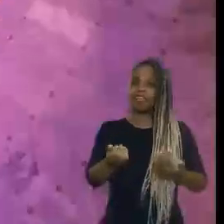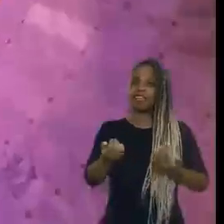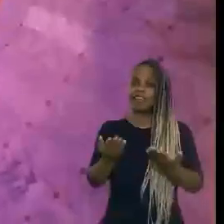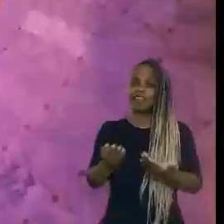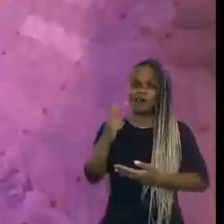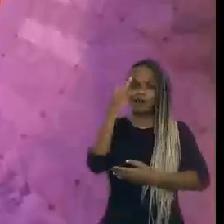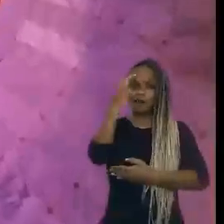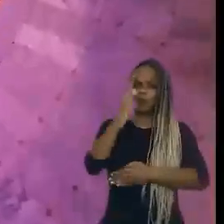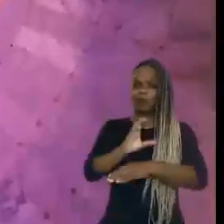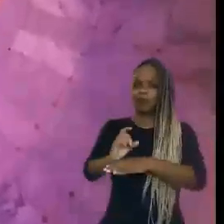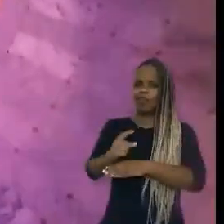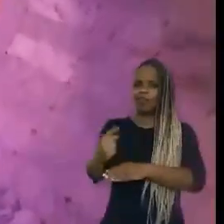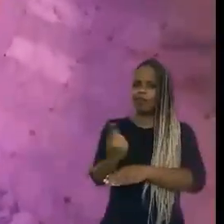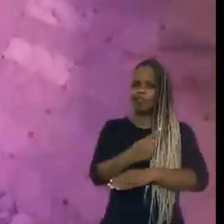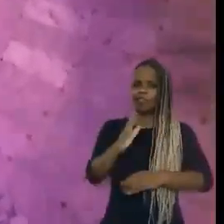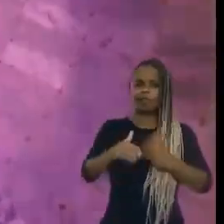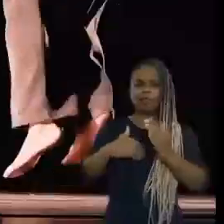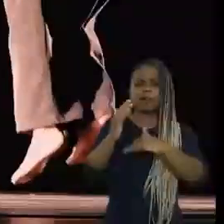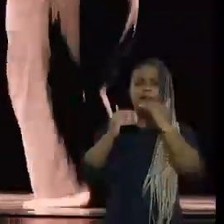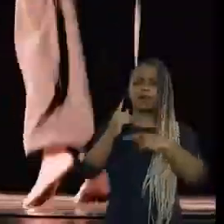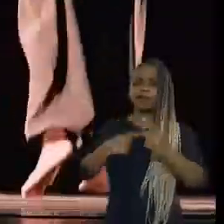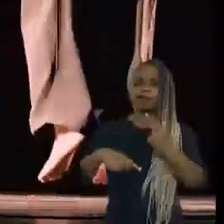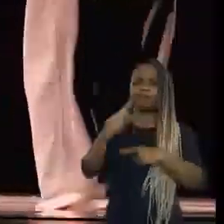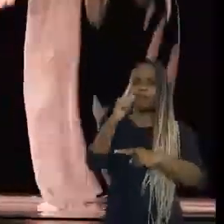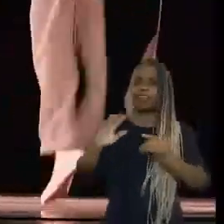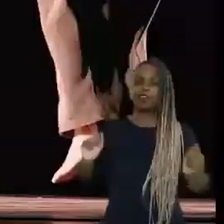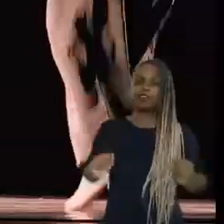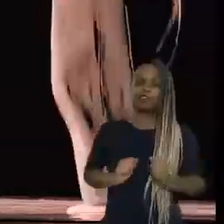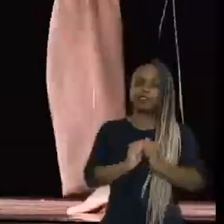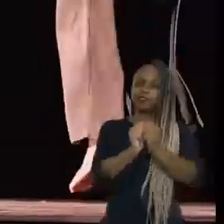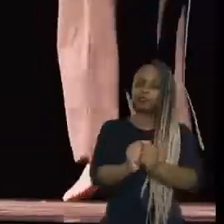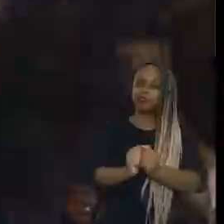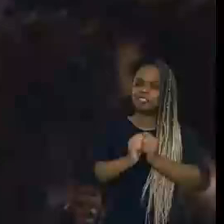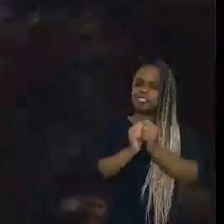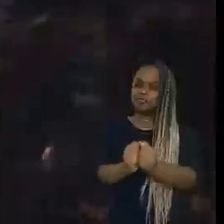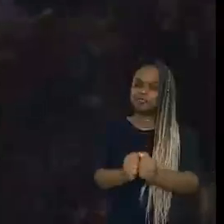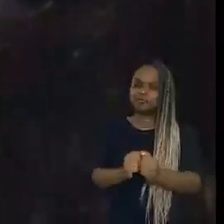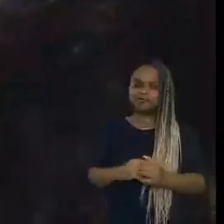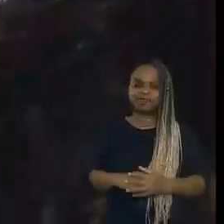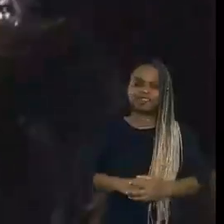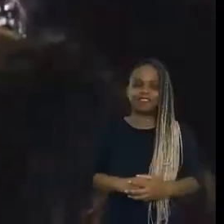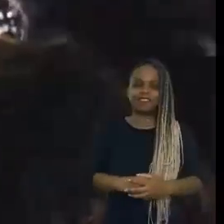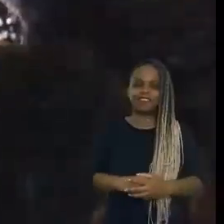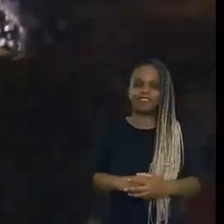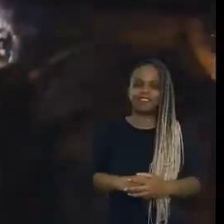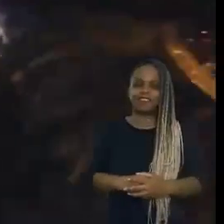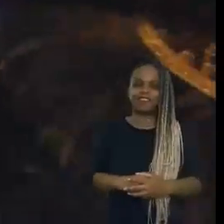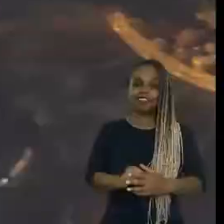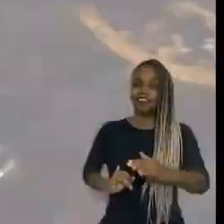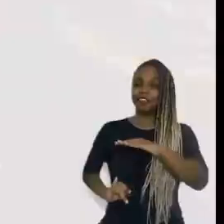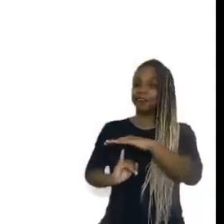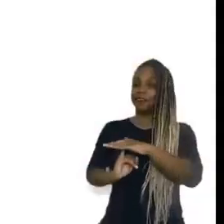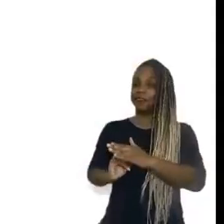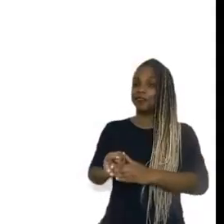é valorizando a cultura que crescemos e evoluímos juntos.